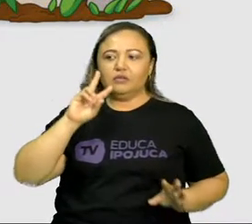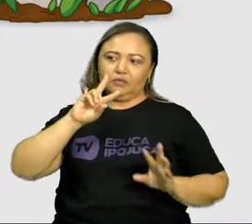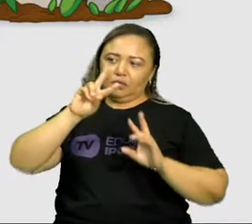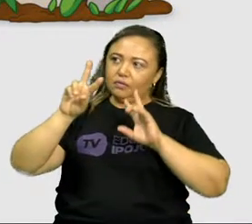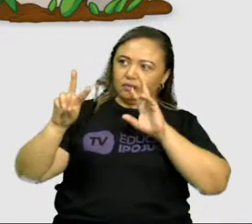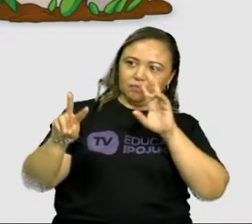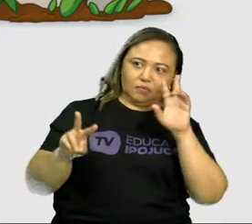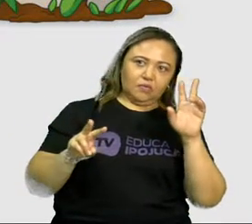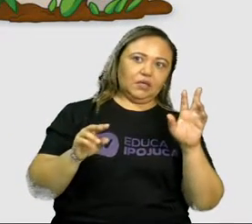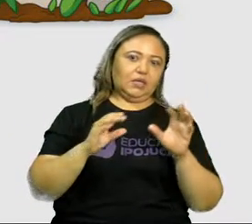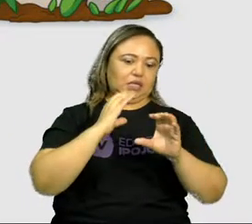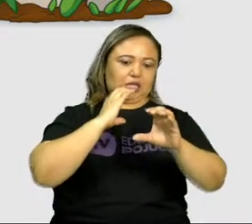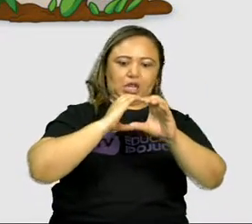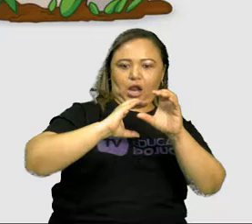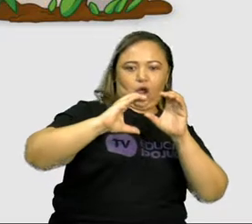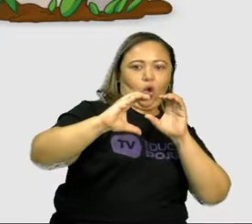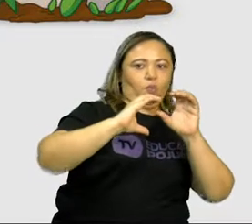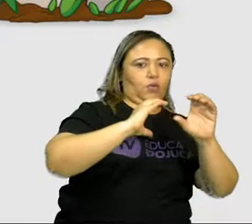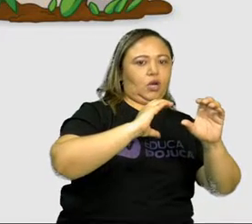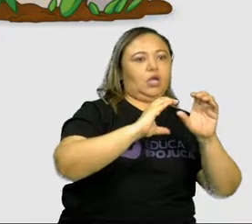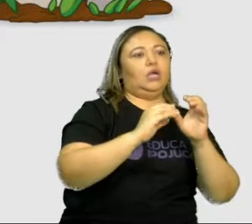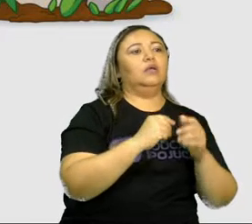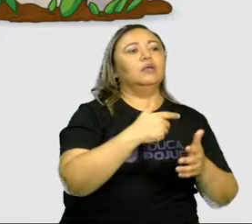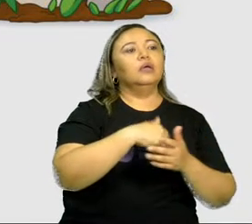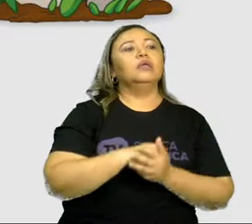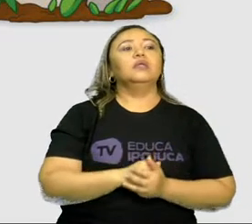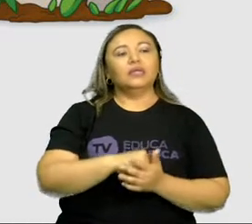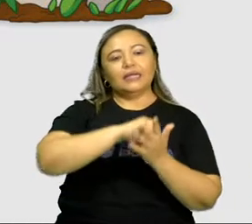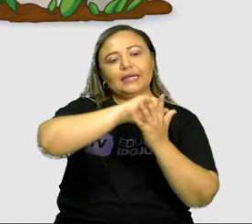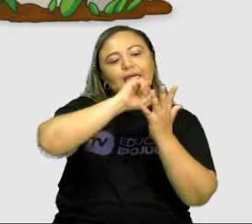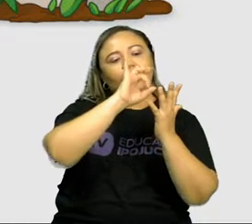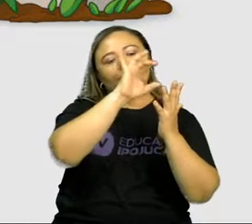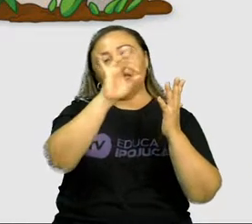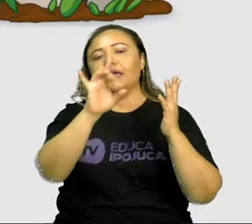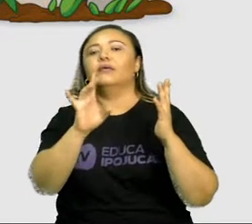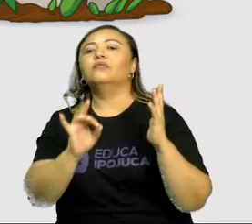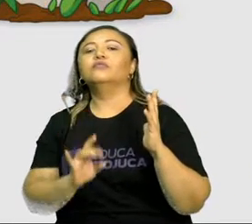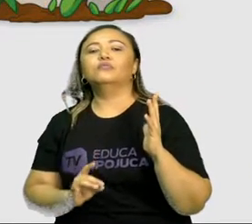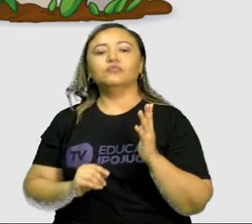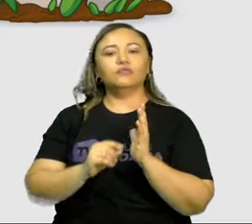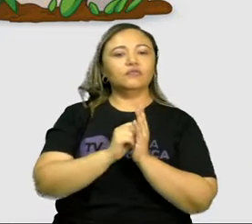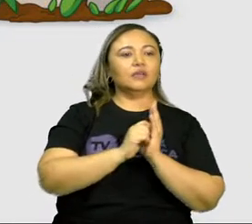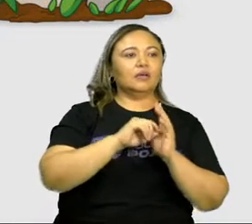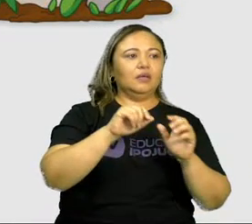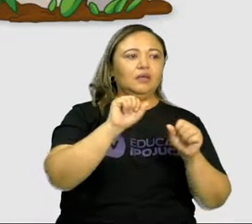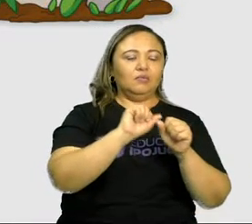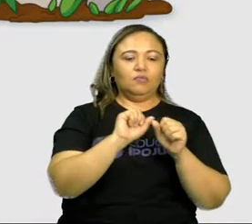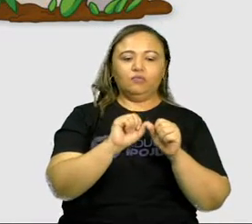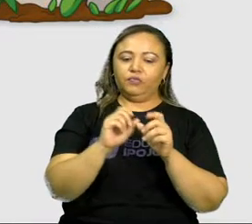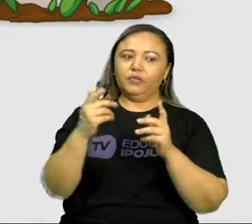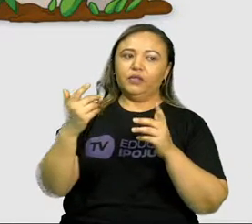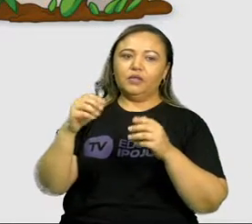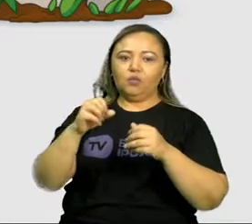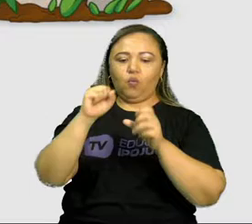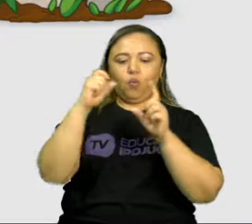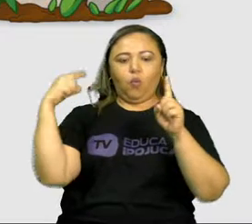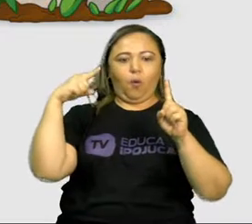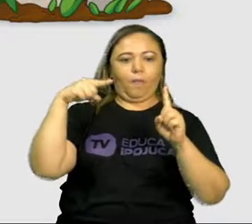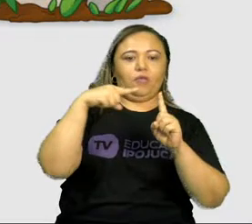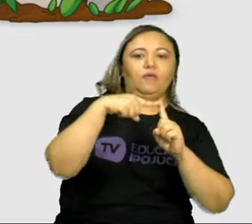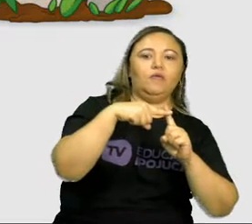padrões sociocomunicativos característicos definidos por composições funcionais,